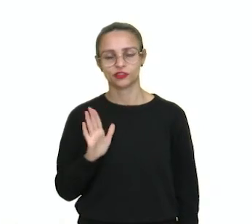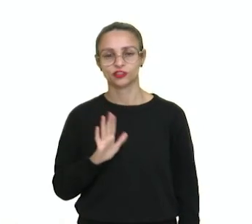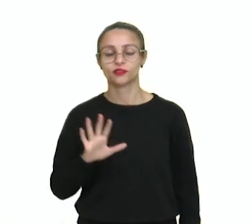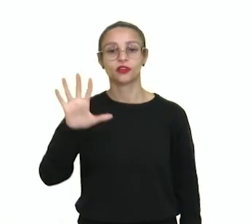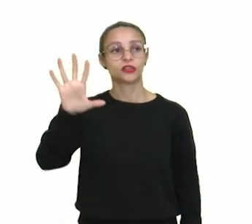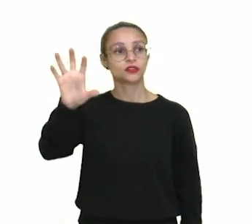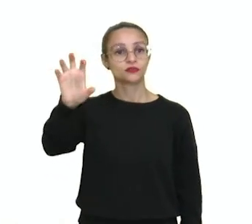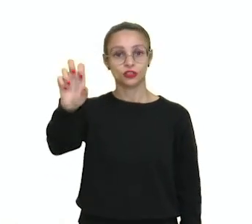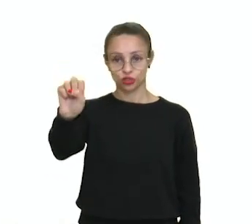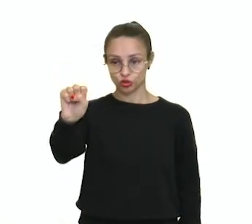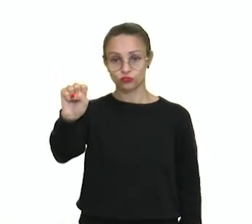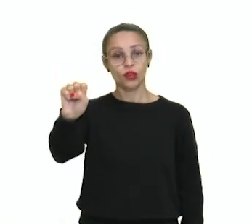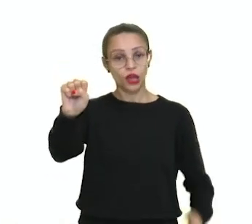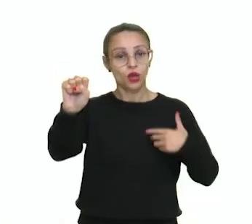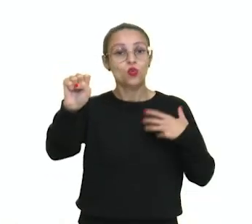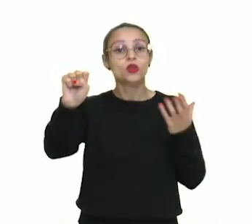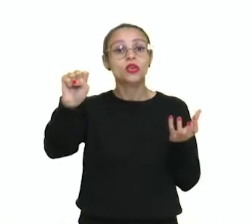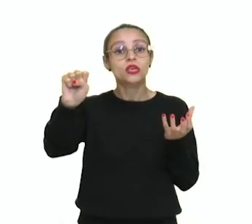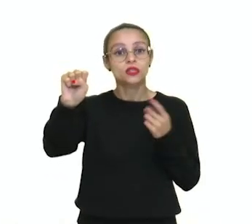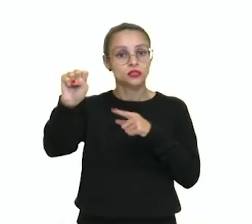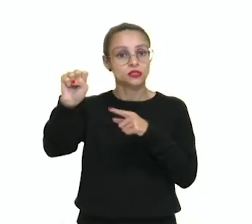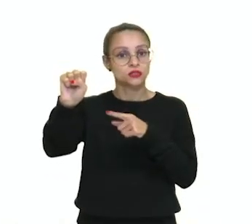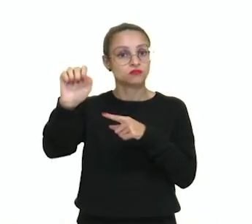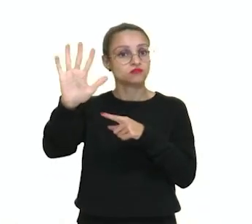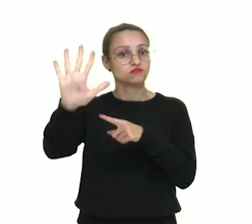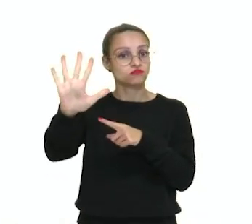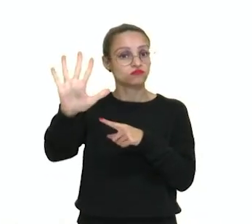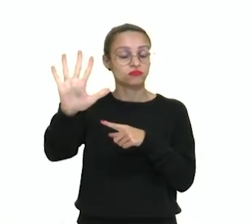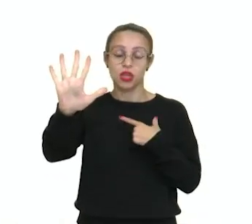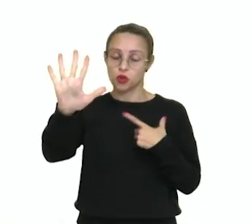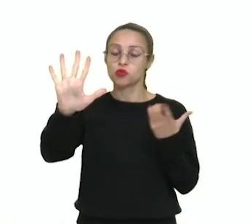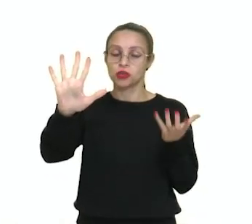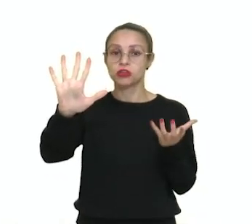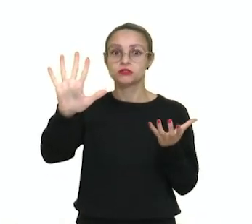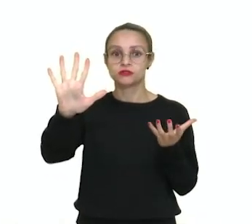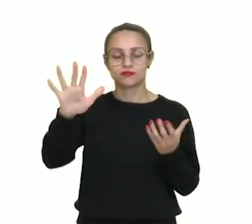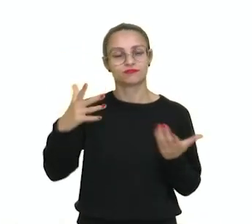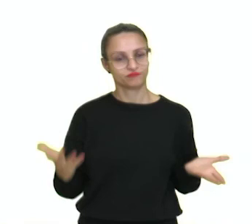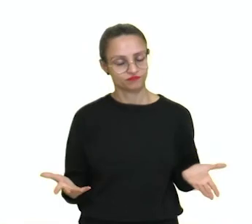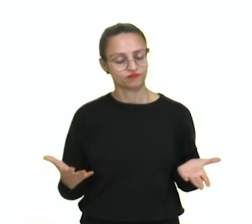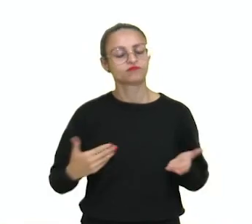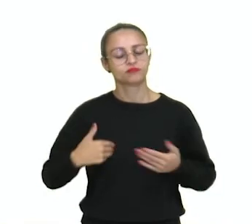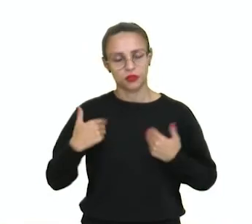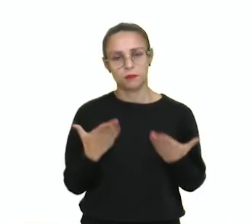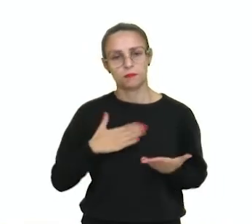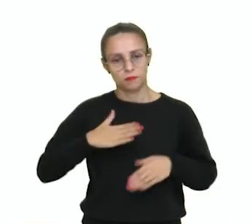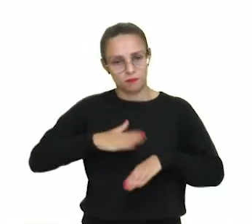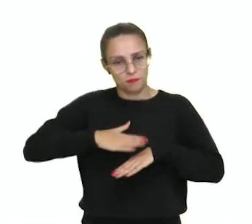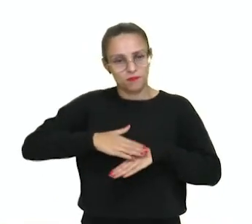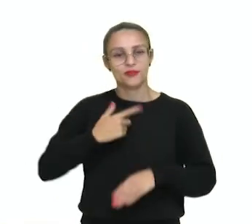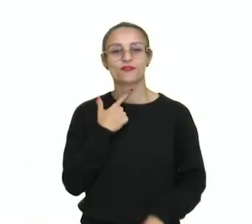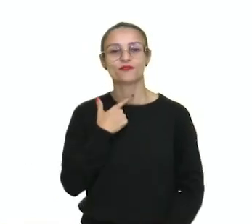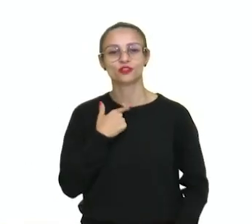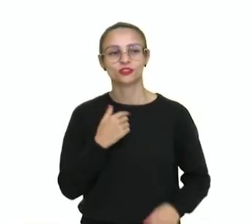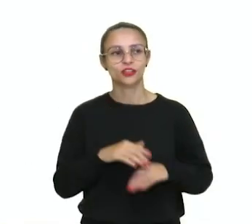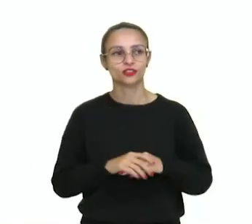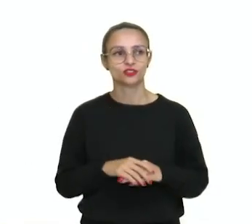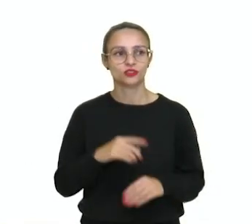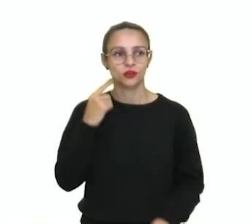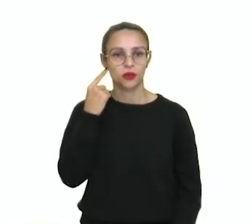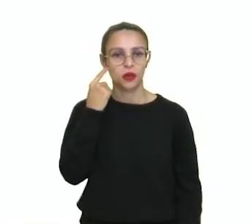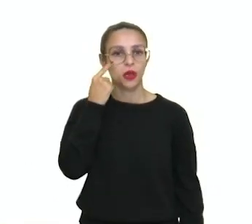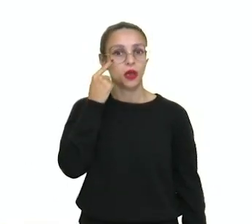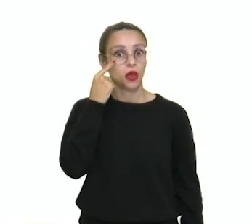eu fechei, eu quis fechar. Abrir, eu quis abrir. Voluntário. Contrair a pupila, é